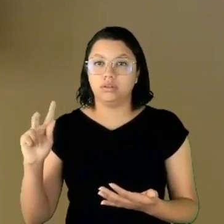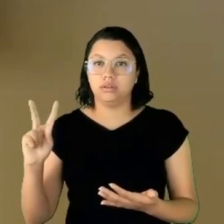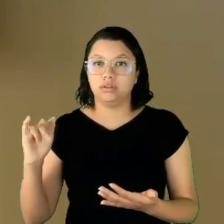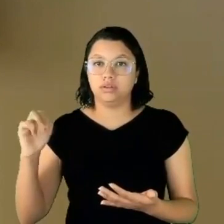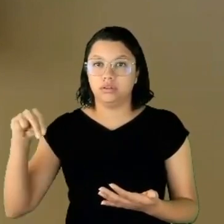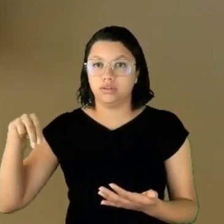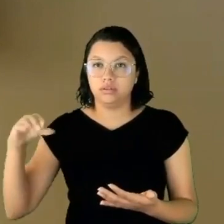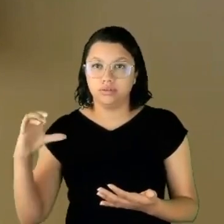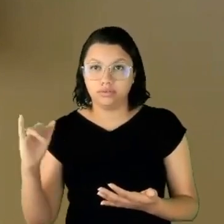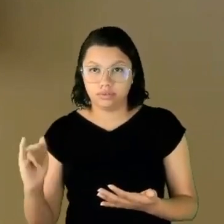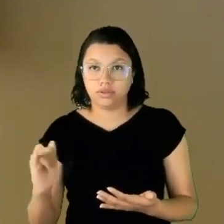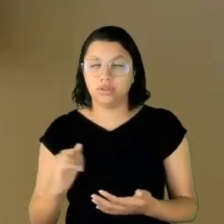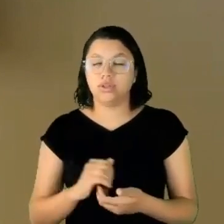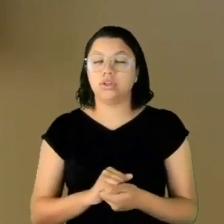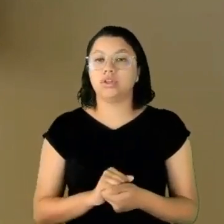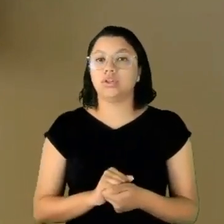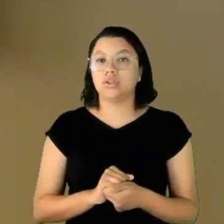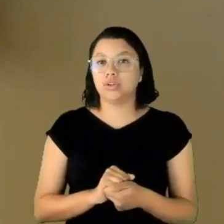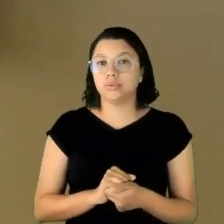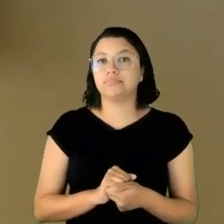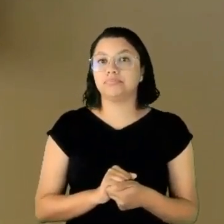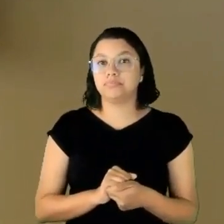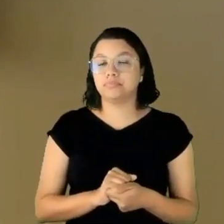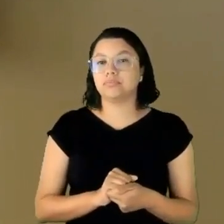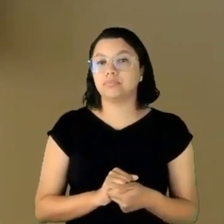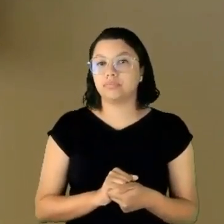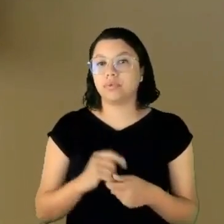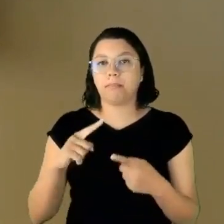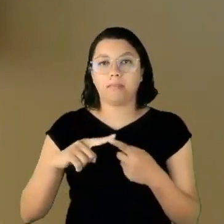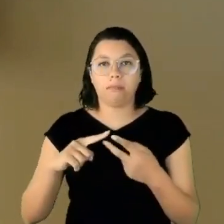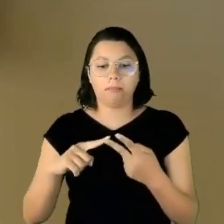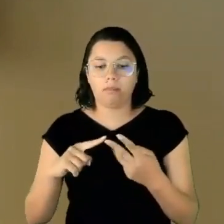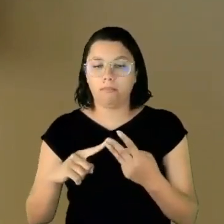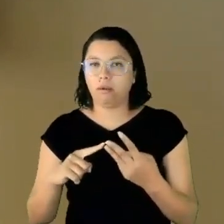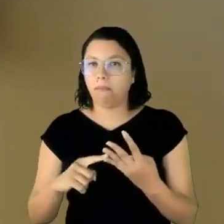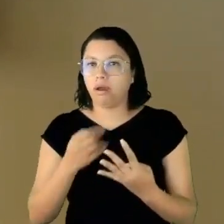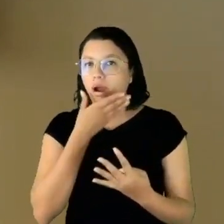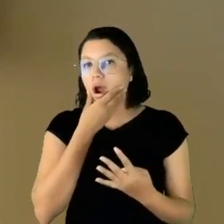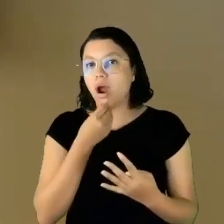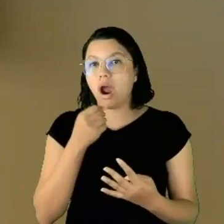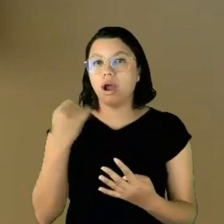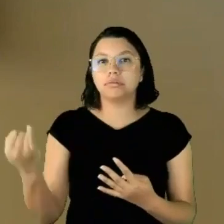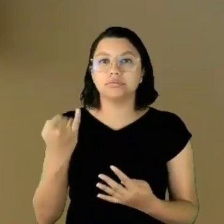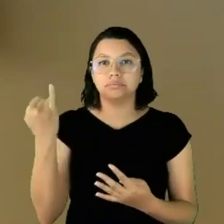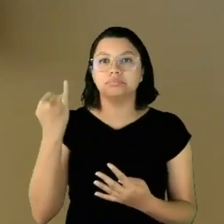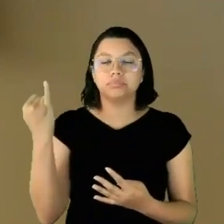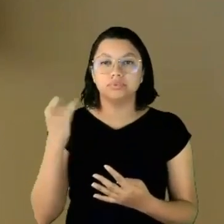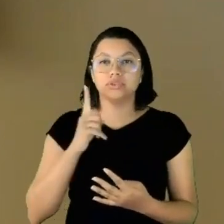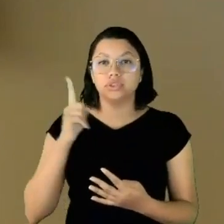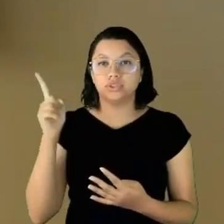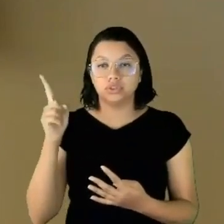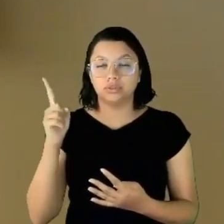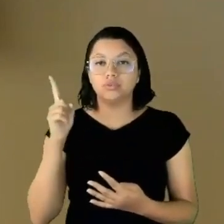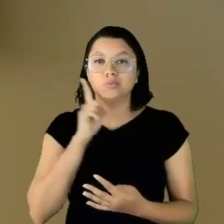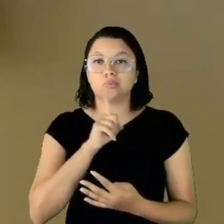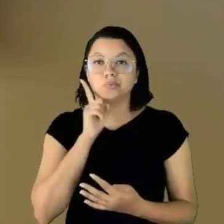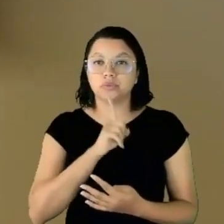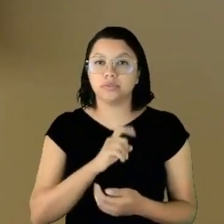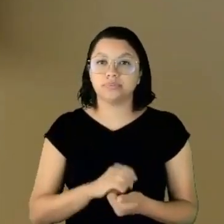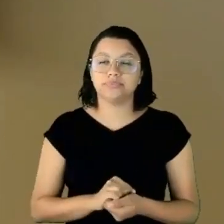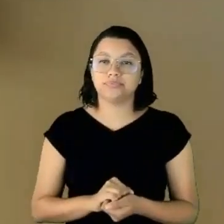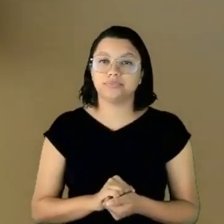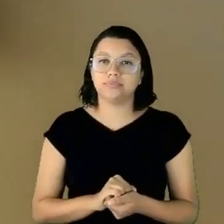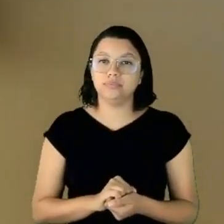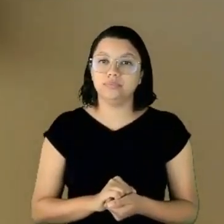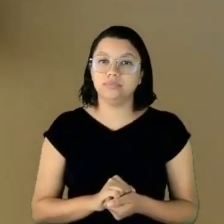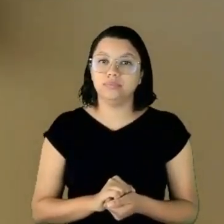dentro dos Estados Unidos do Steve Jobs do Benjamin Franklin enfim tem várias figuras tem o Albert Einstein também que ele